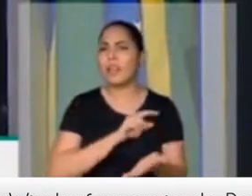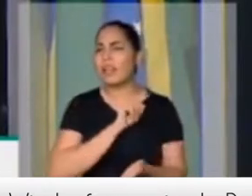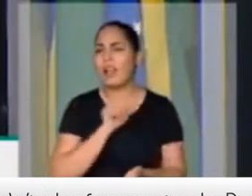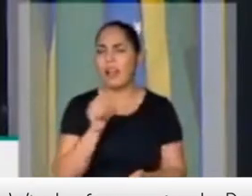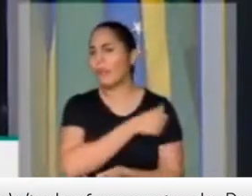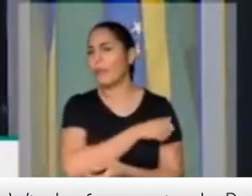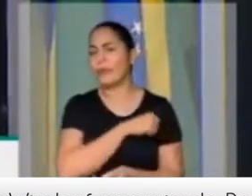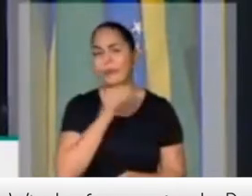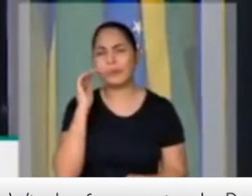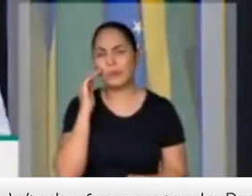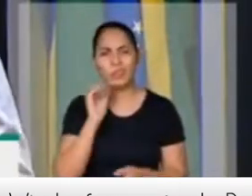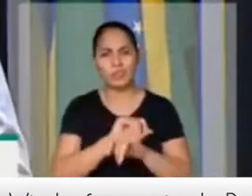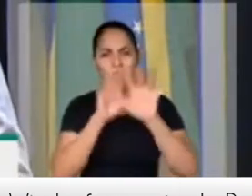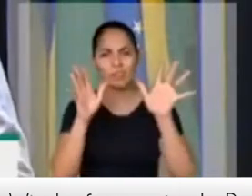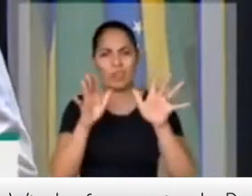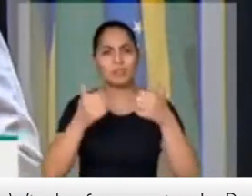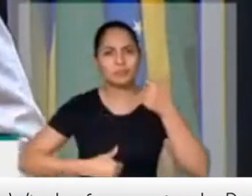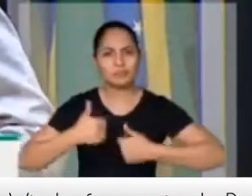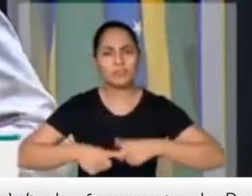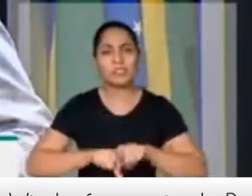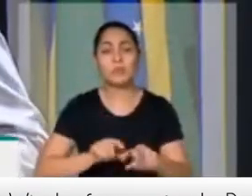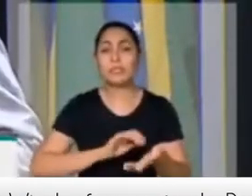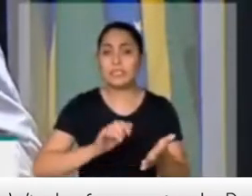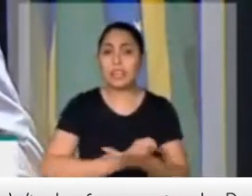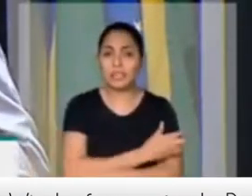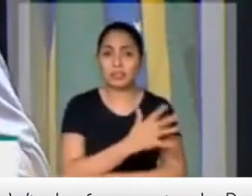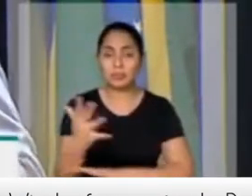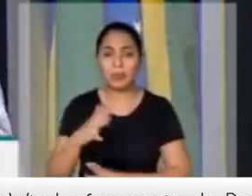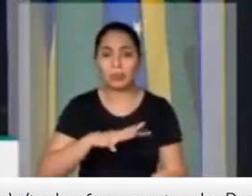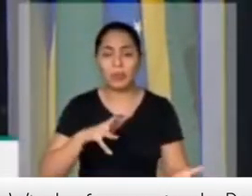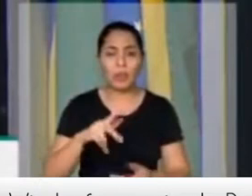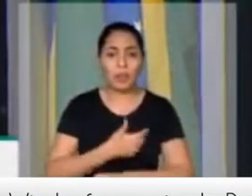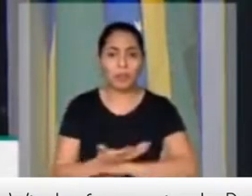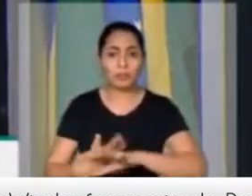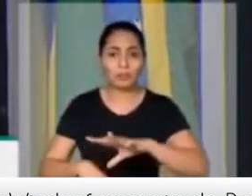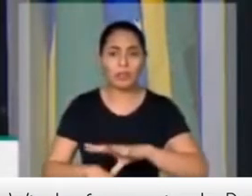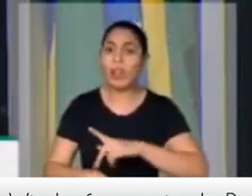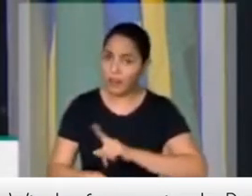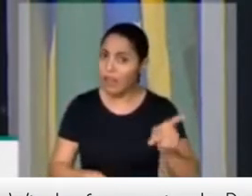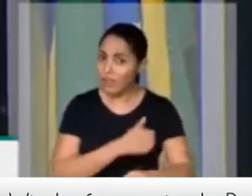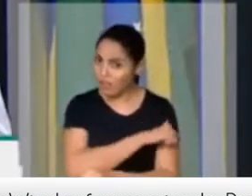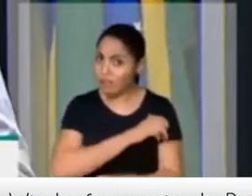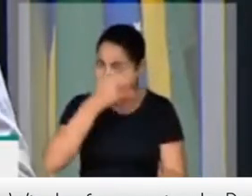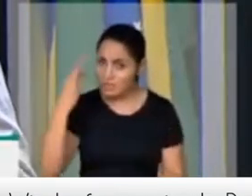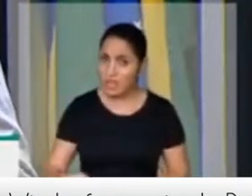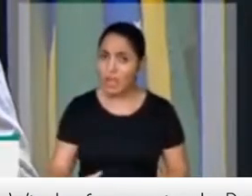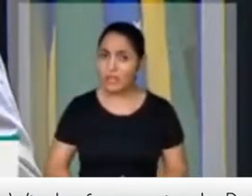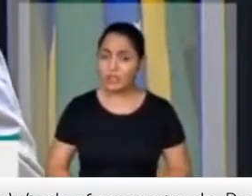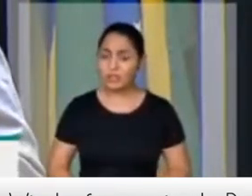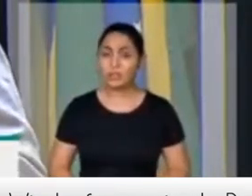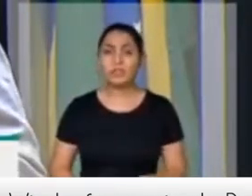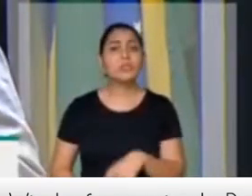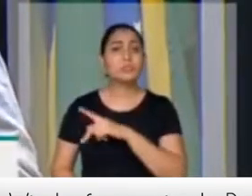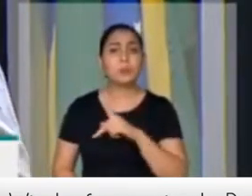ministério do esporte secretaria de meio ambiente aquilo ali é um rio de janeiro que dá certo é um rio de janeiro que o presidente